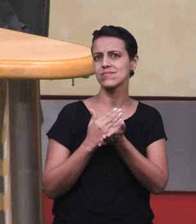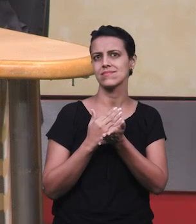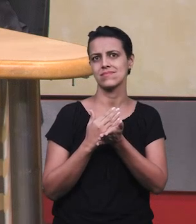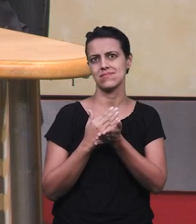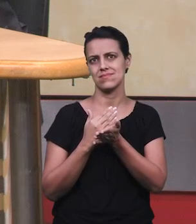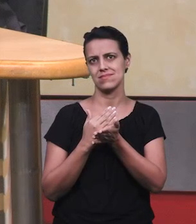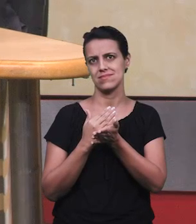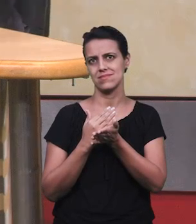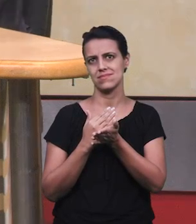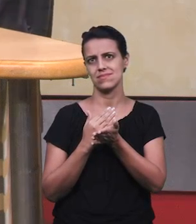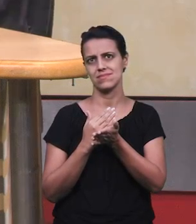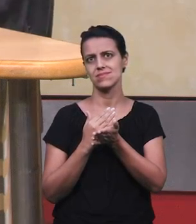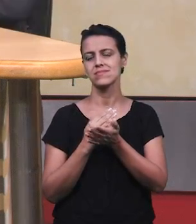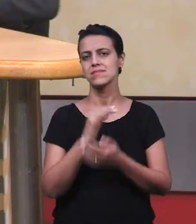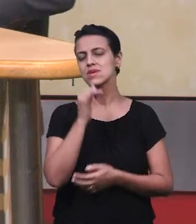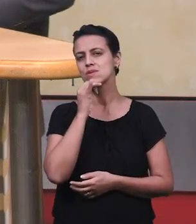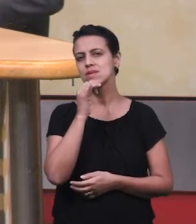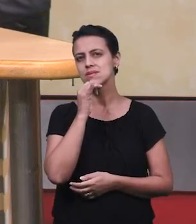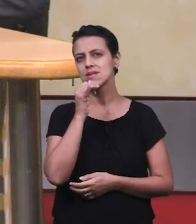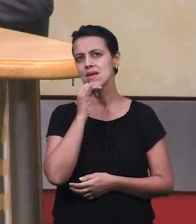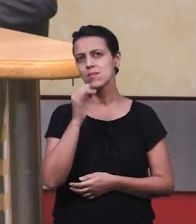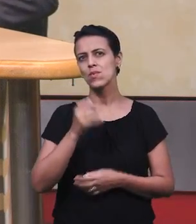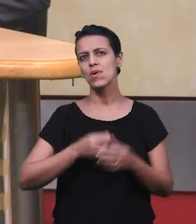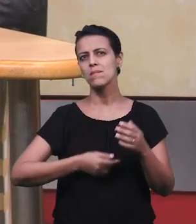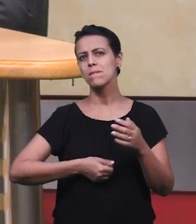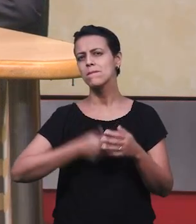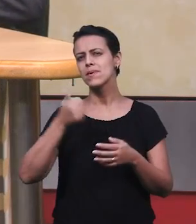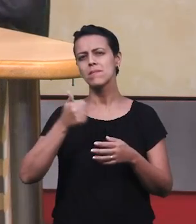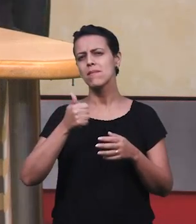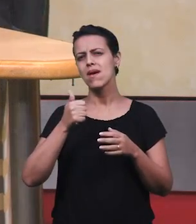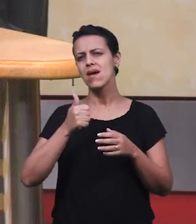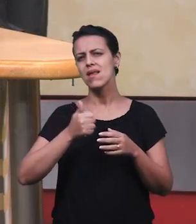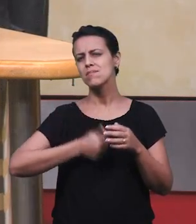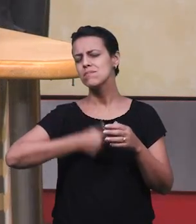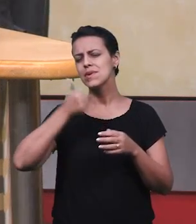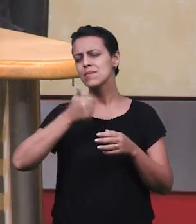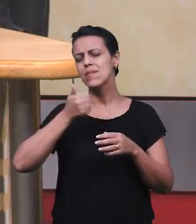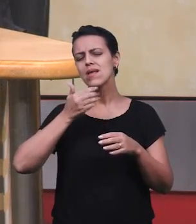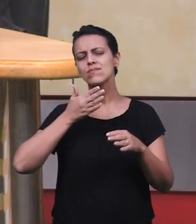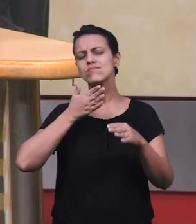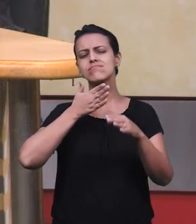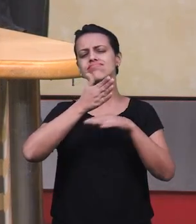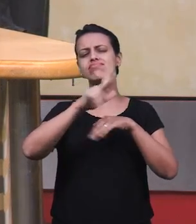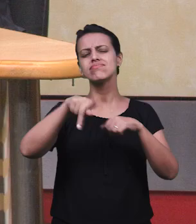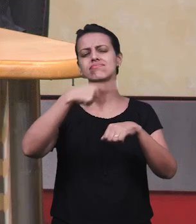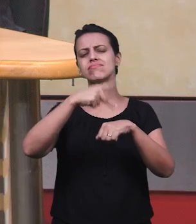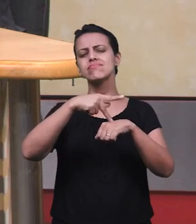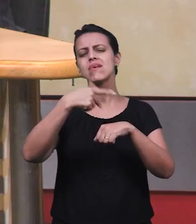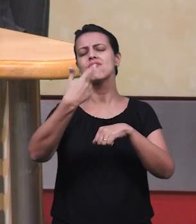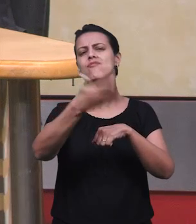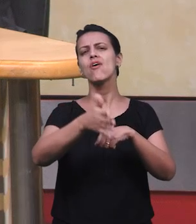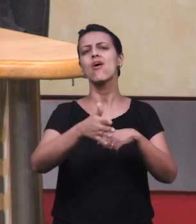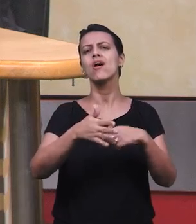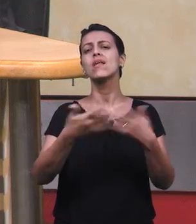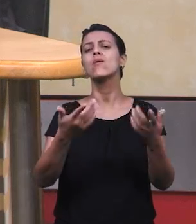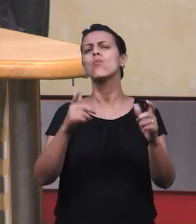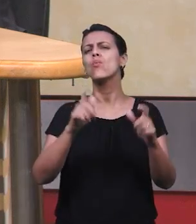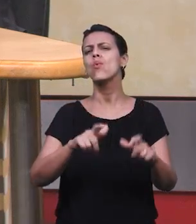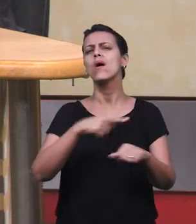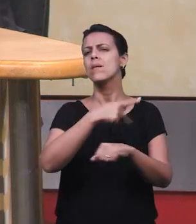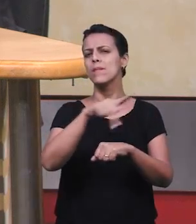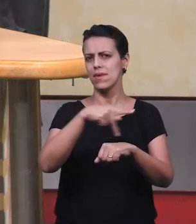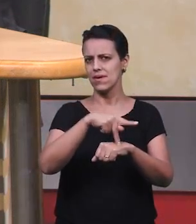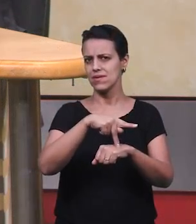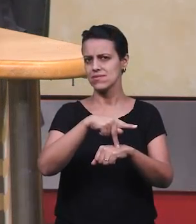E, por exemplo, a primeira expansão da obra para fora do Brasil, a primeira experiência nossa, foi em Portugal,